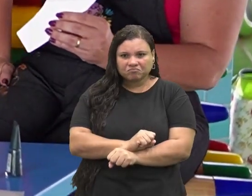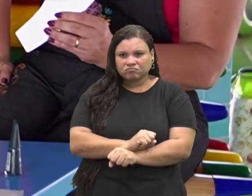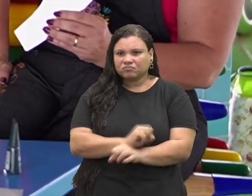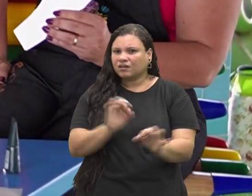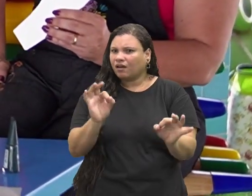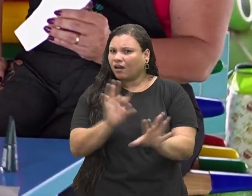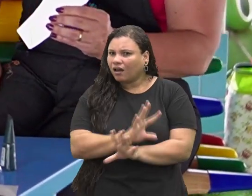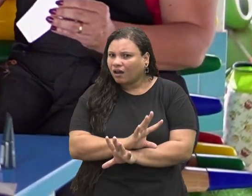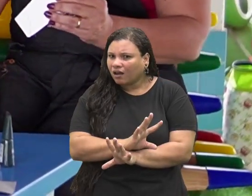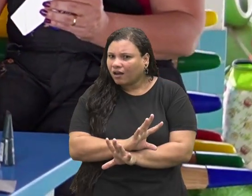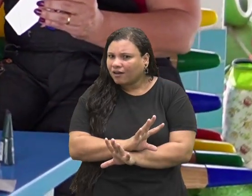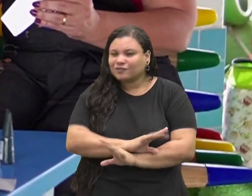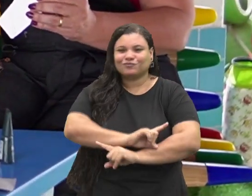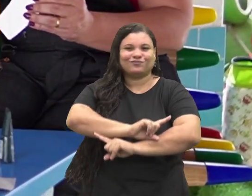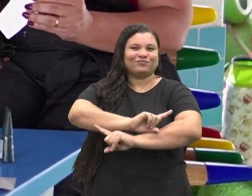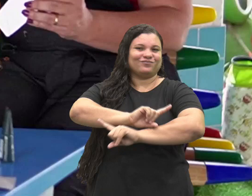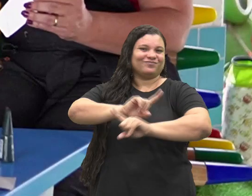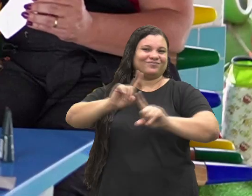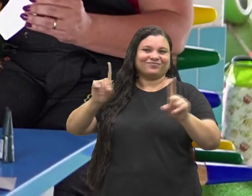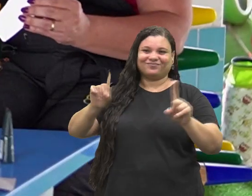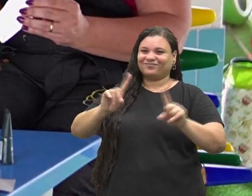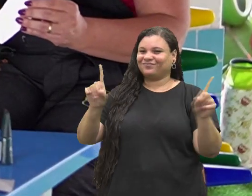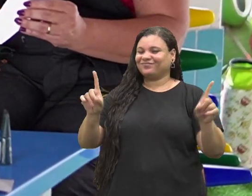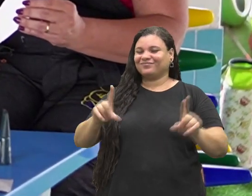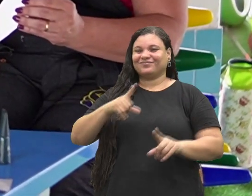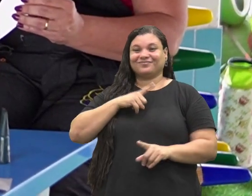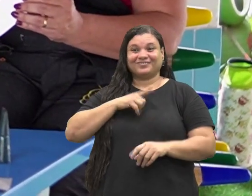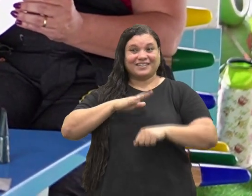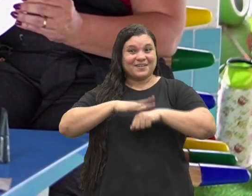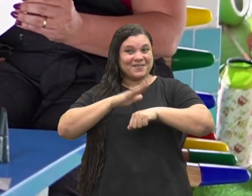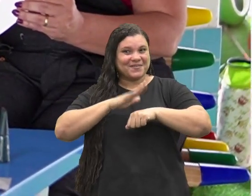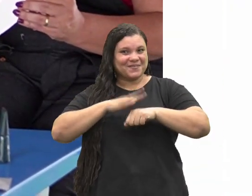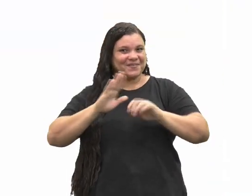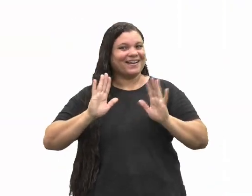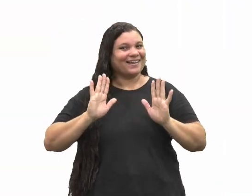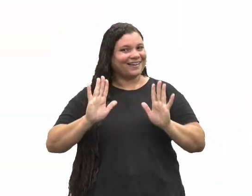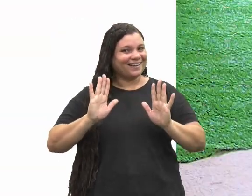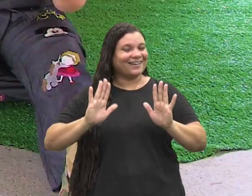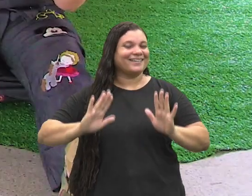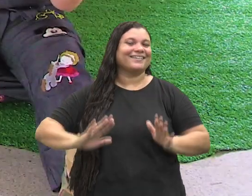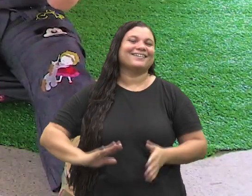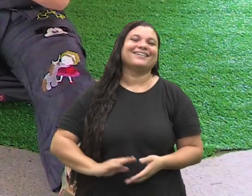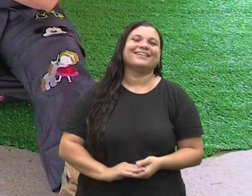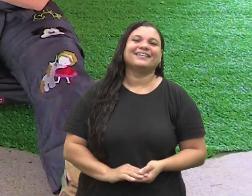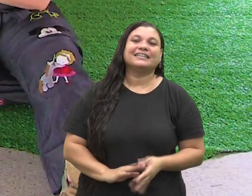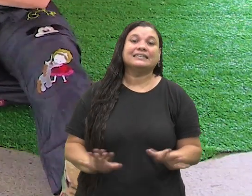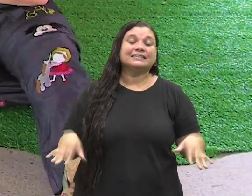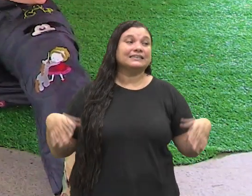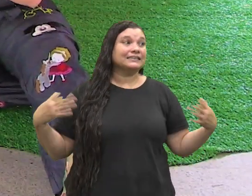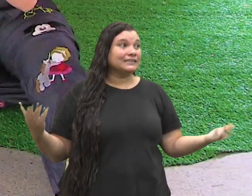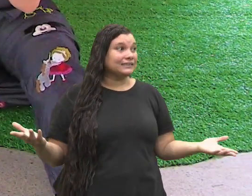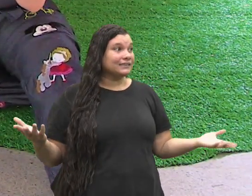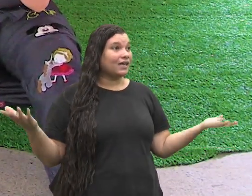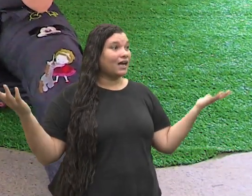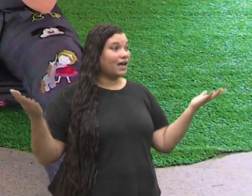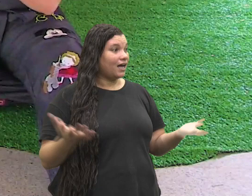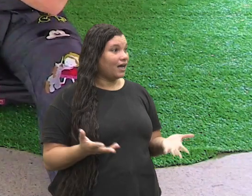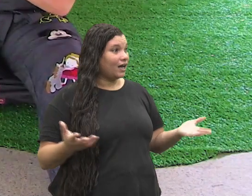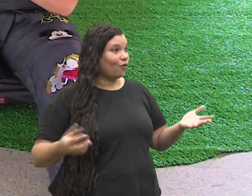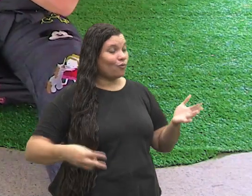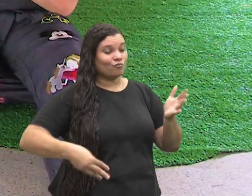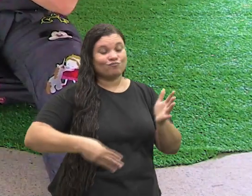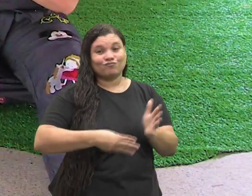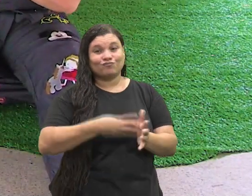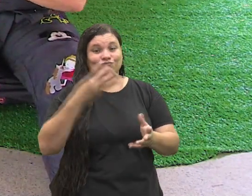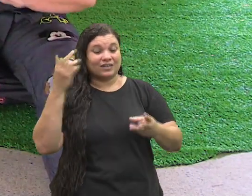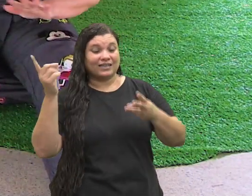mais ainda? Tem mais, tem sim. Joia. Aguarde. Vamos lá. E aí, chegou a nossa terceira